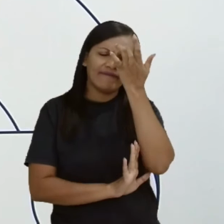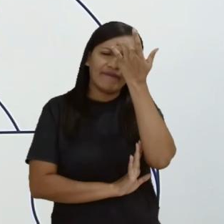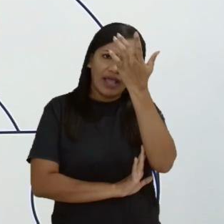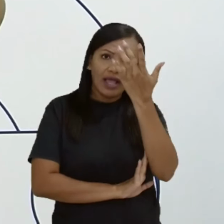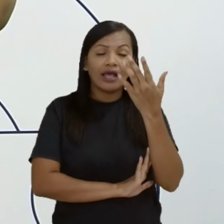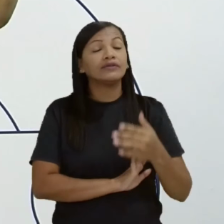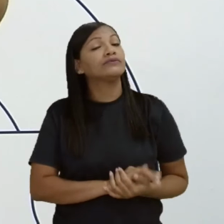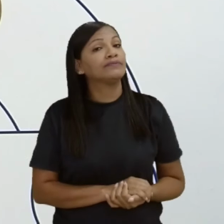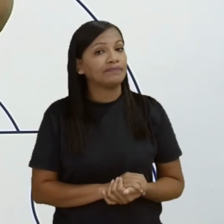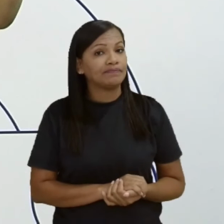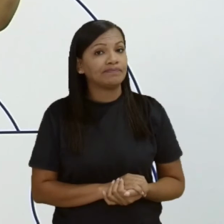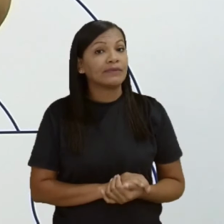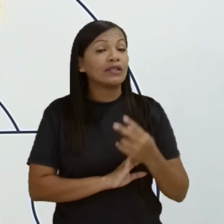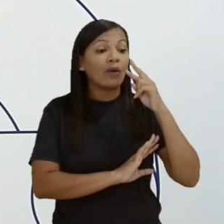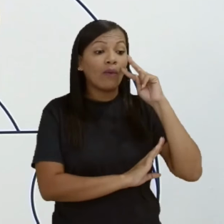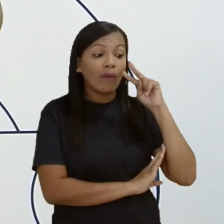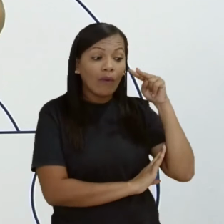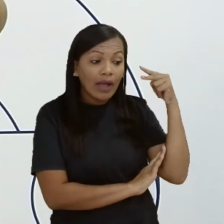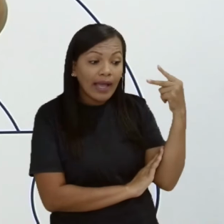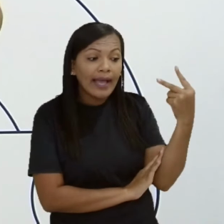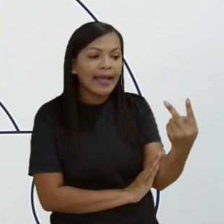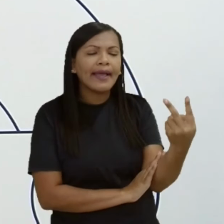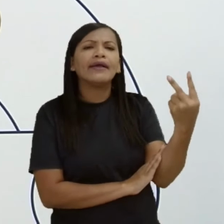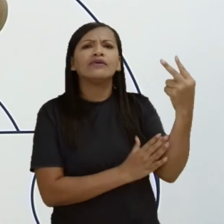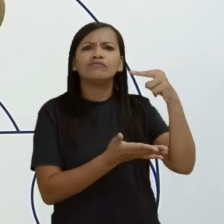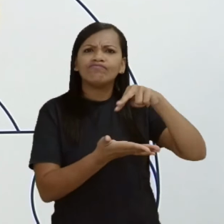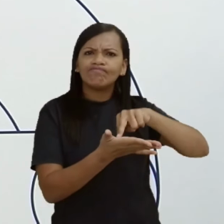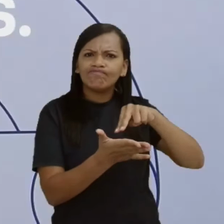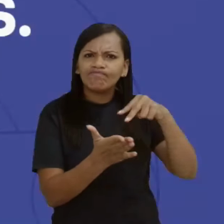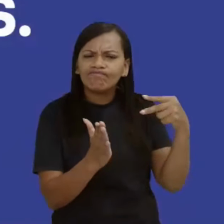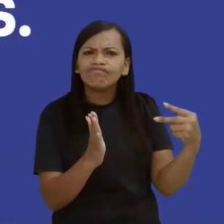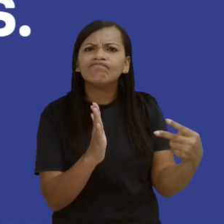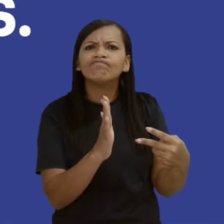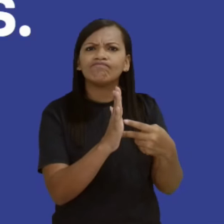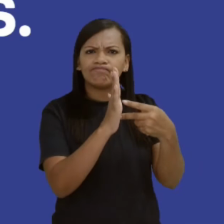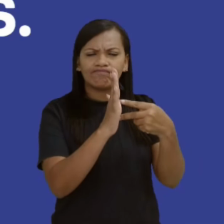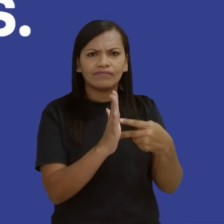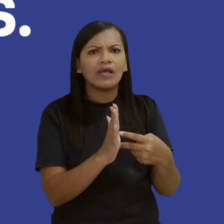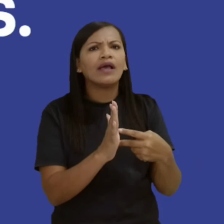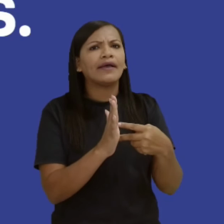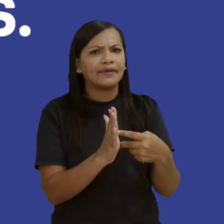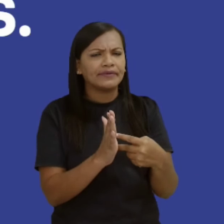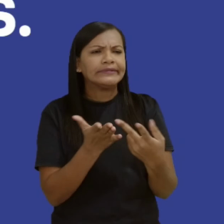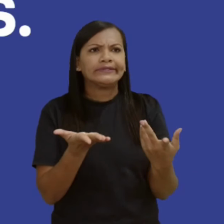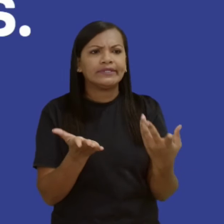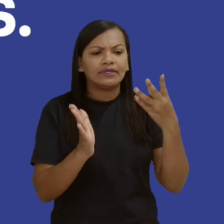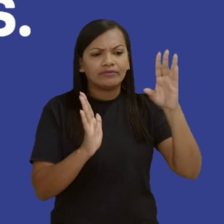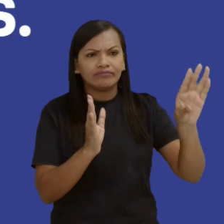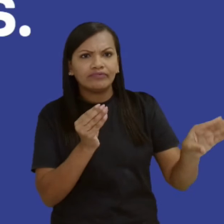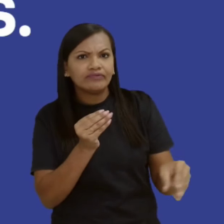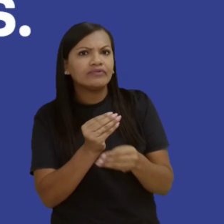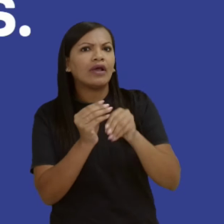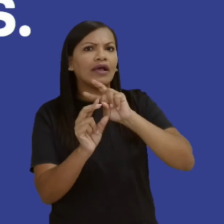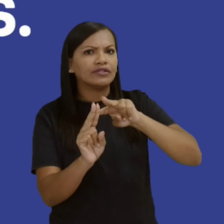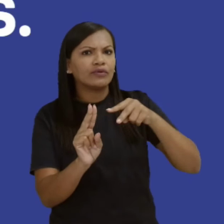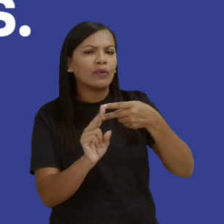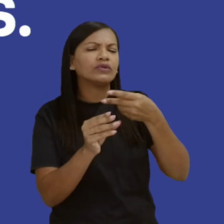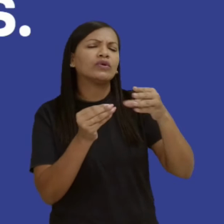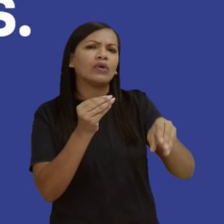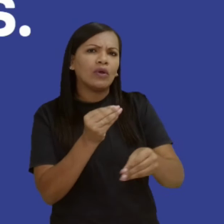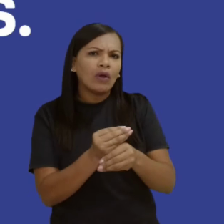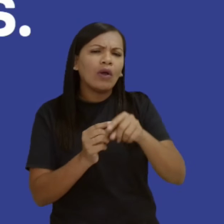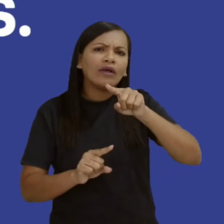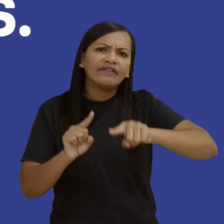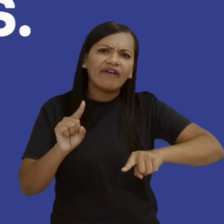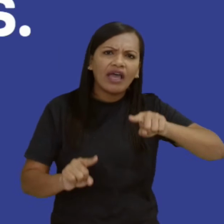Vejam só, reconhecer o efeito de sentido do emprego de recursos estilísticos